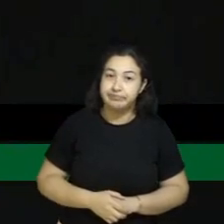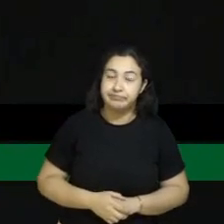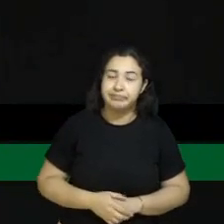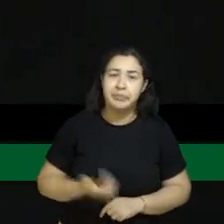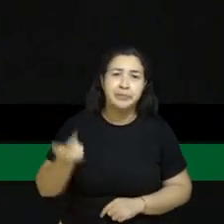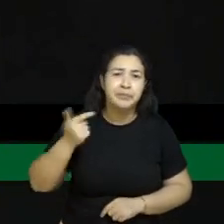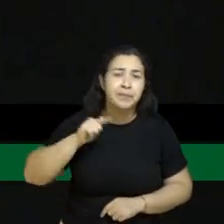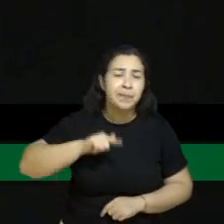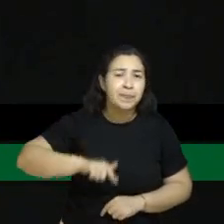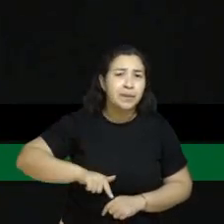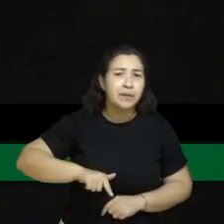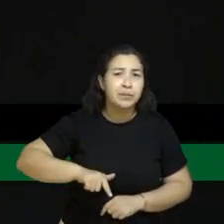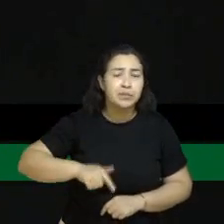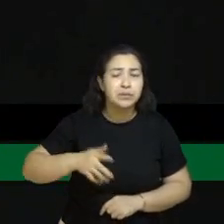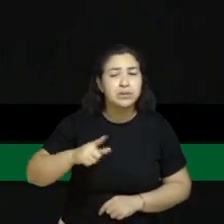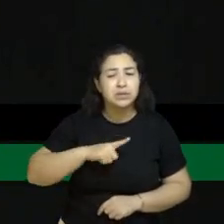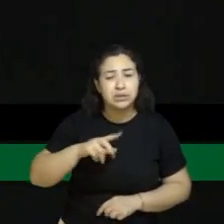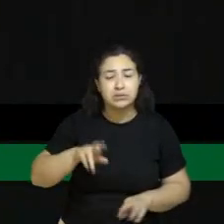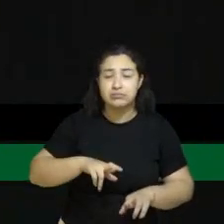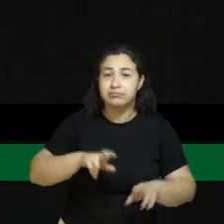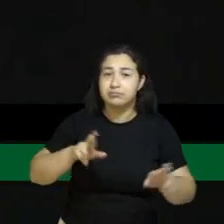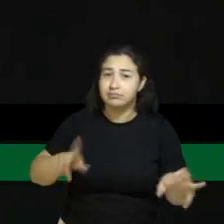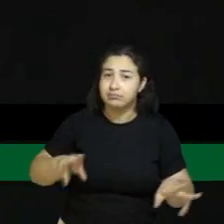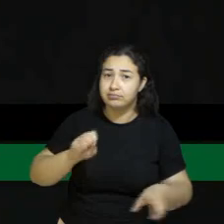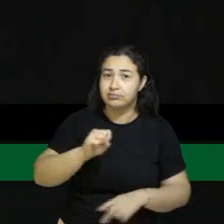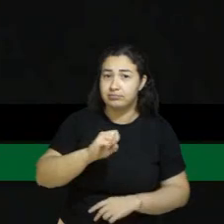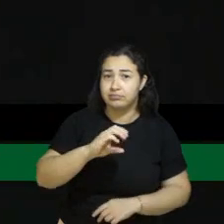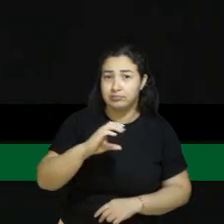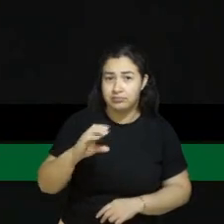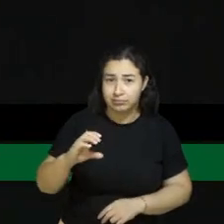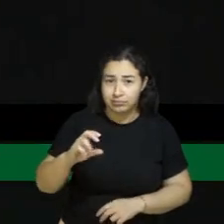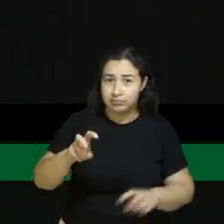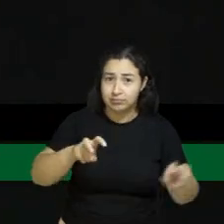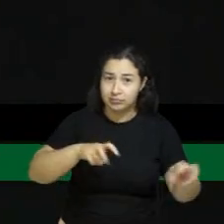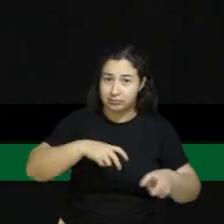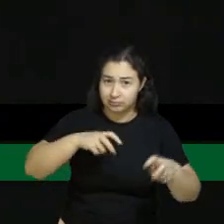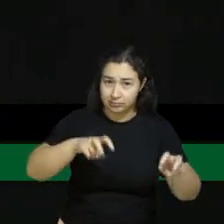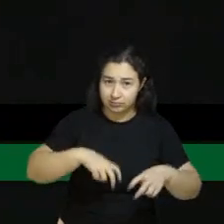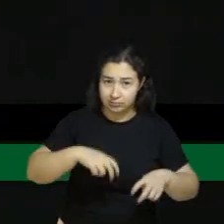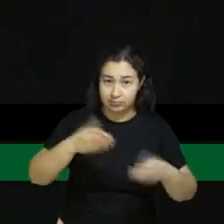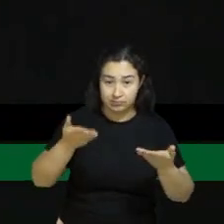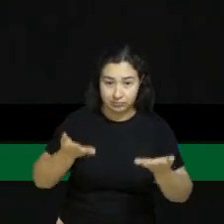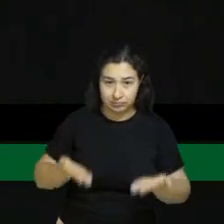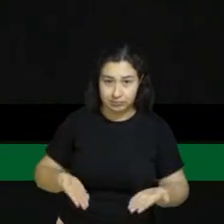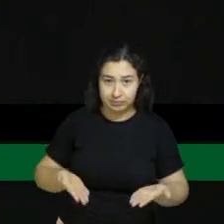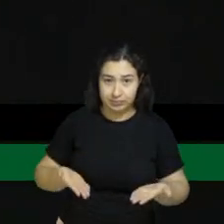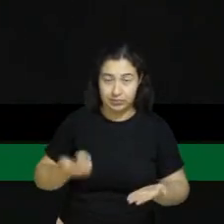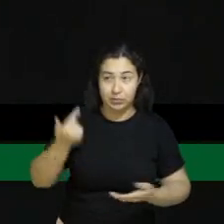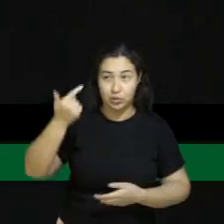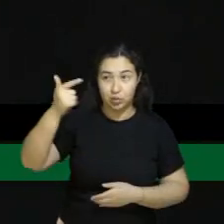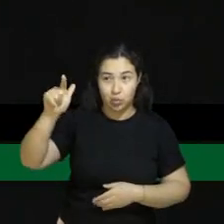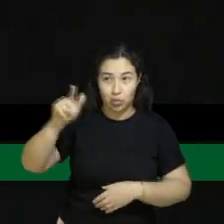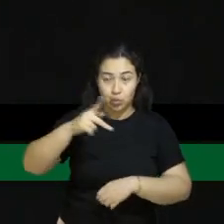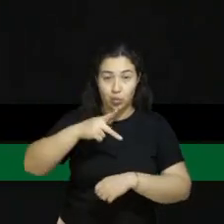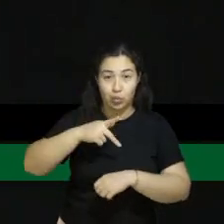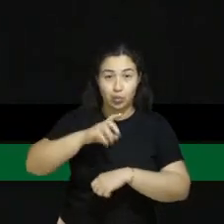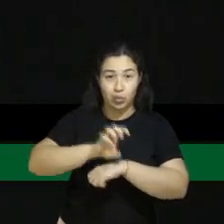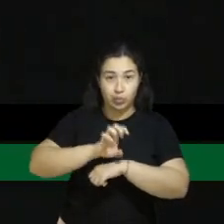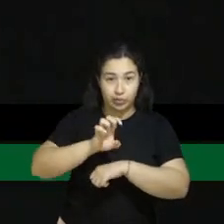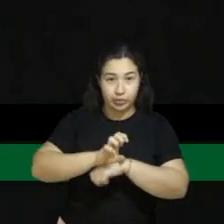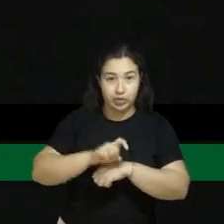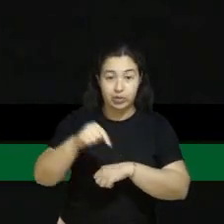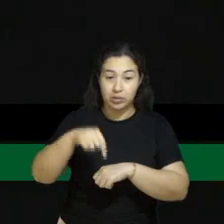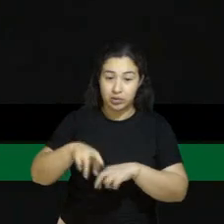que diferencia o cargo de Santa Catarina, o agro de Santa Catarina, do restante do país. Aqui